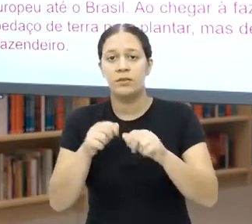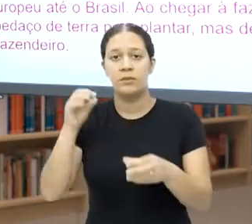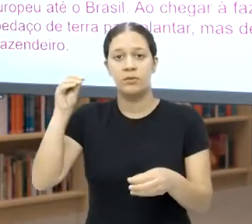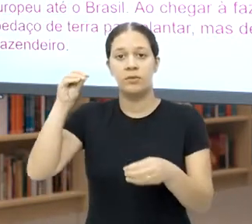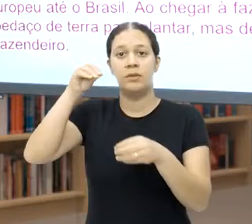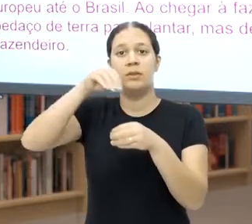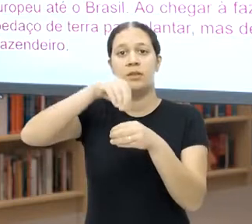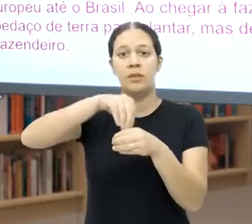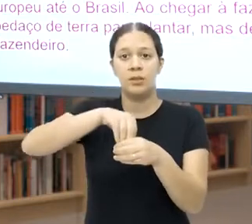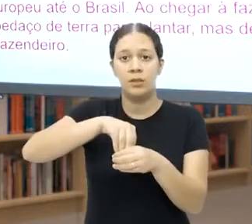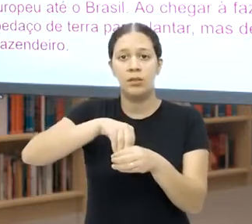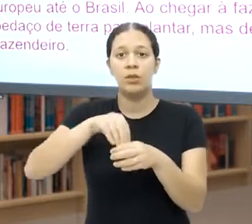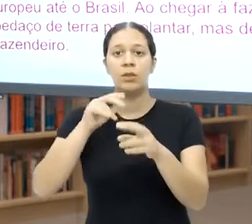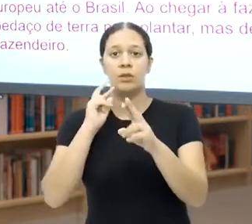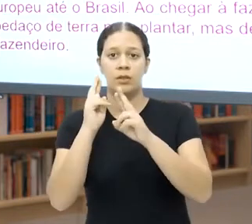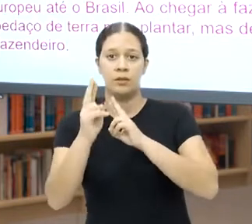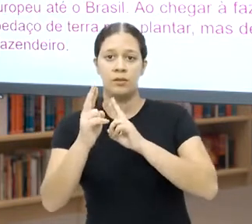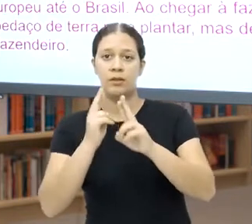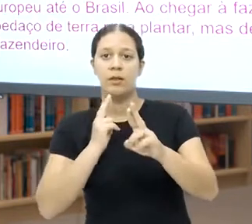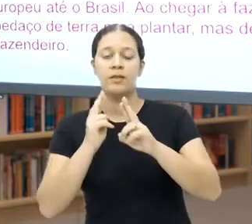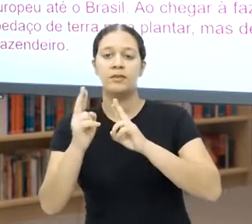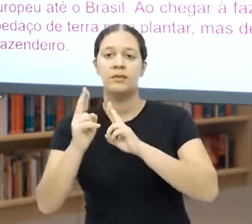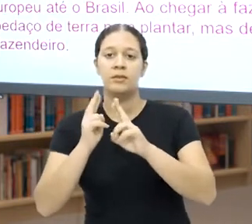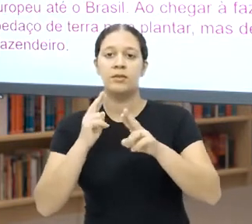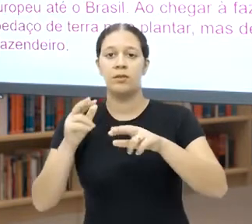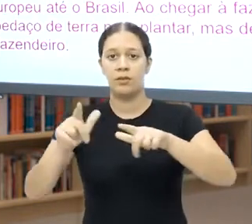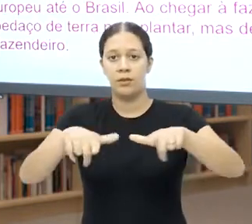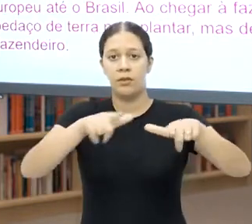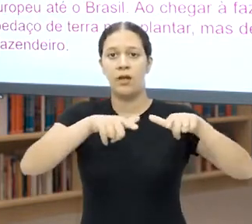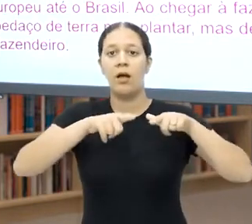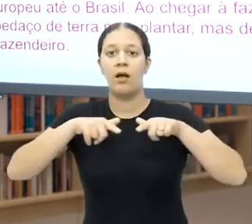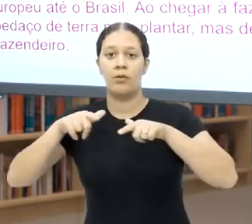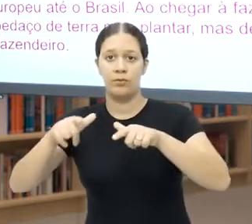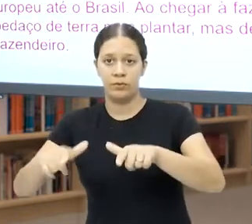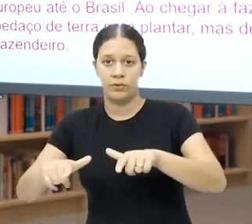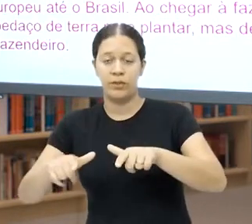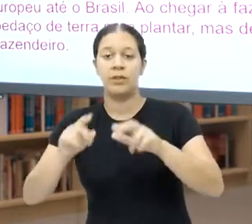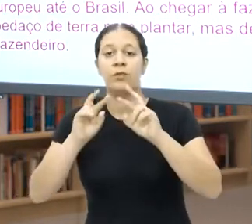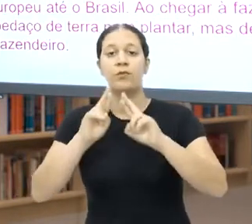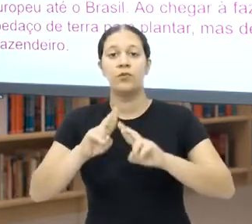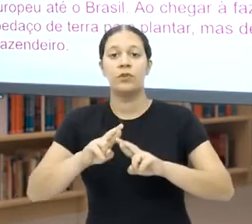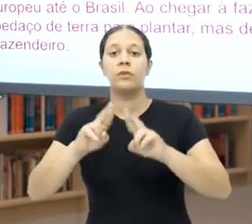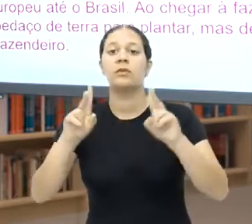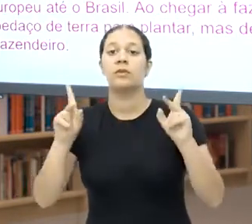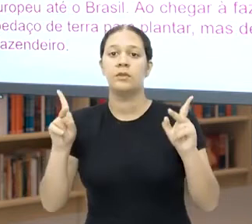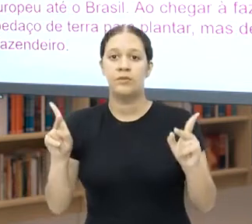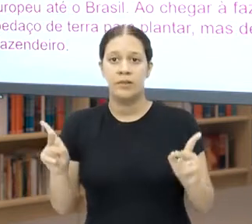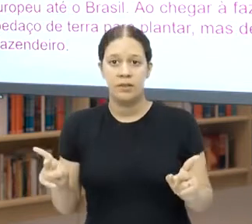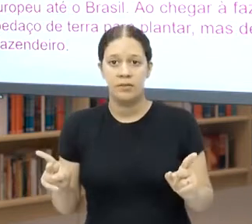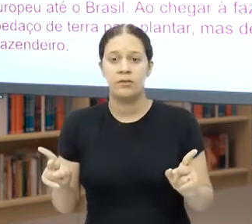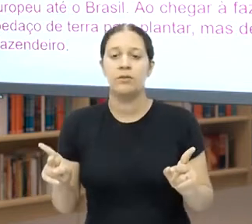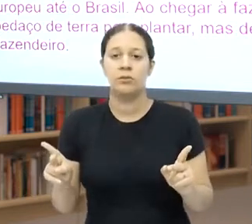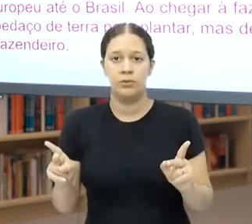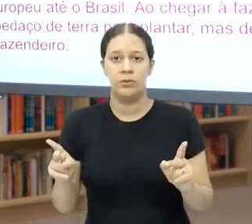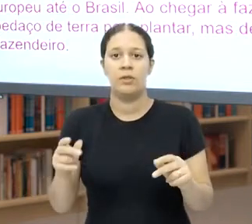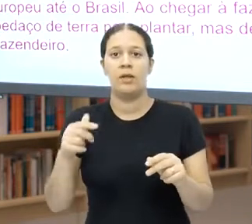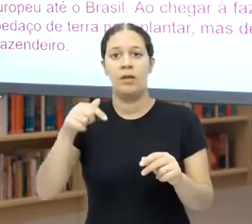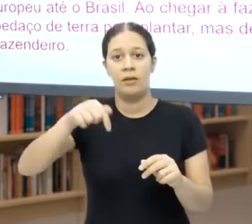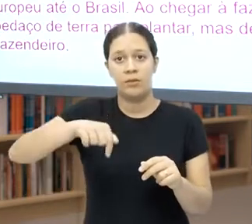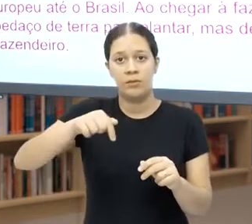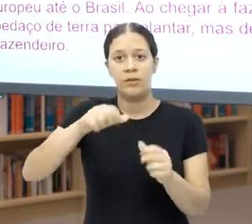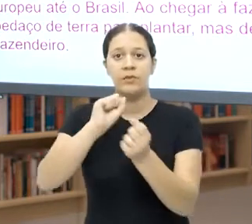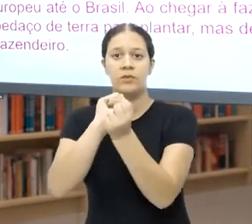dessa relação, davam um pedaço de terra para esses imigrantes, que foi diferente da questão da mão de